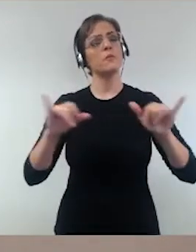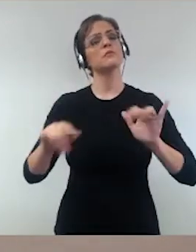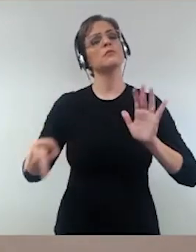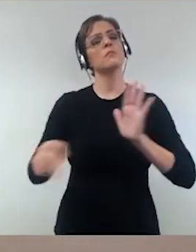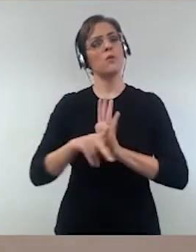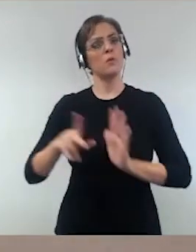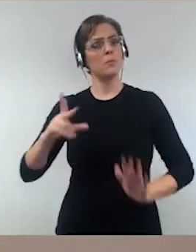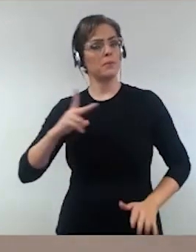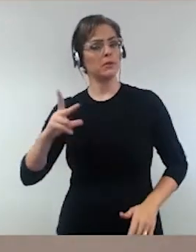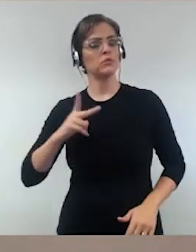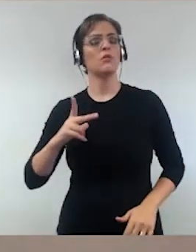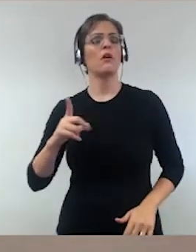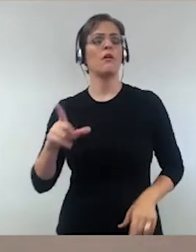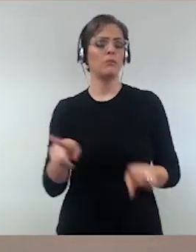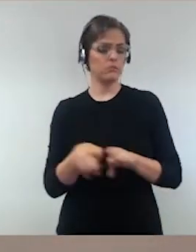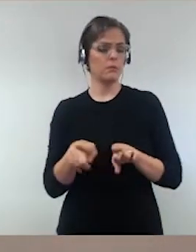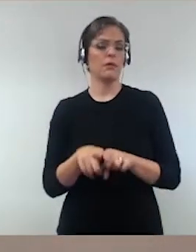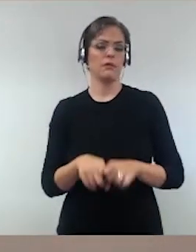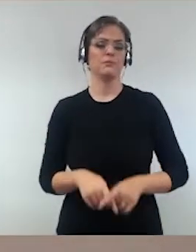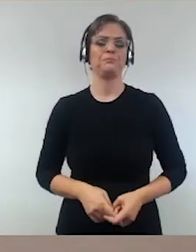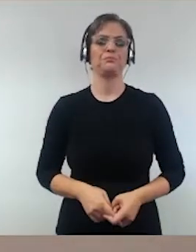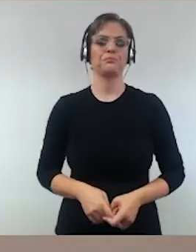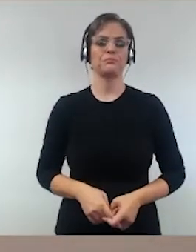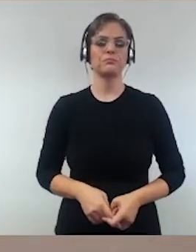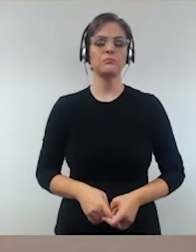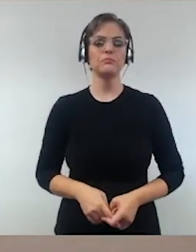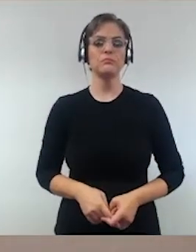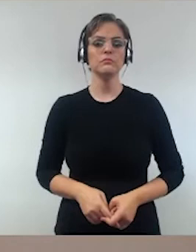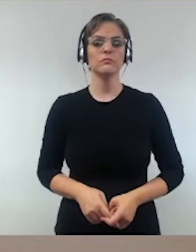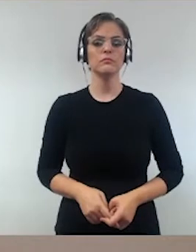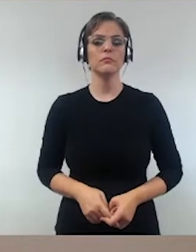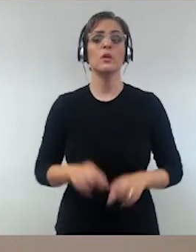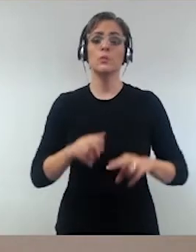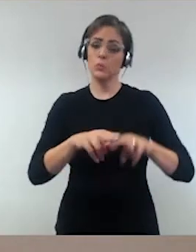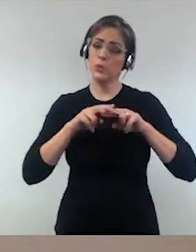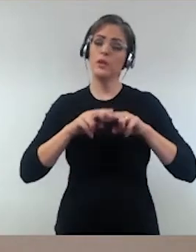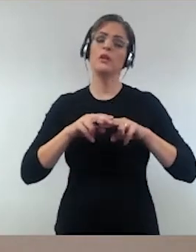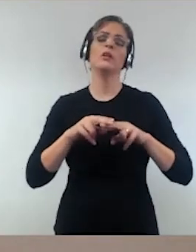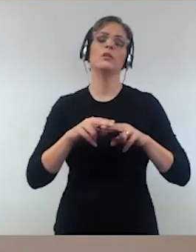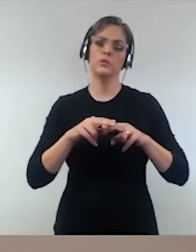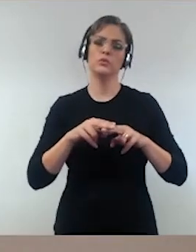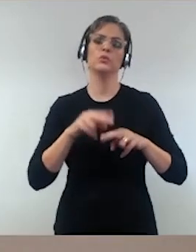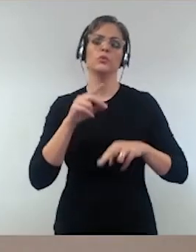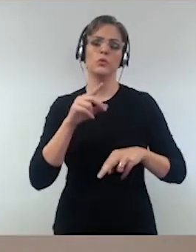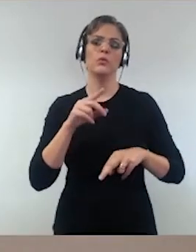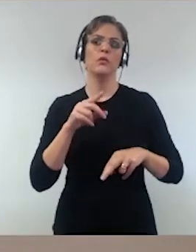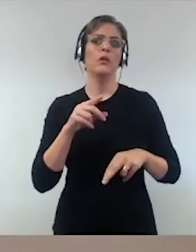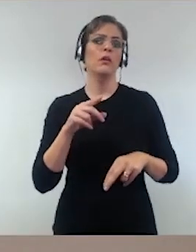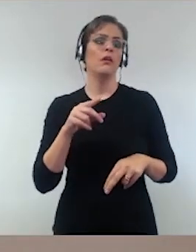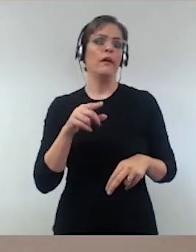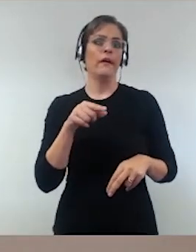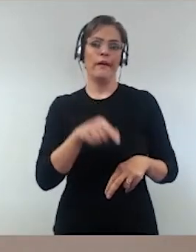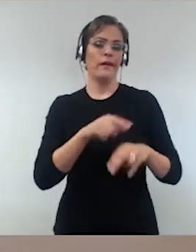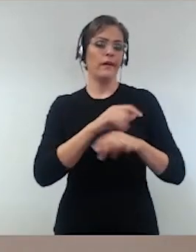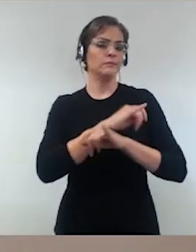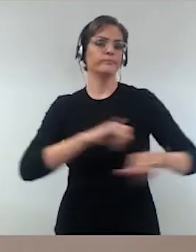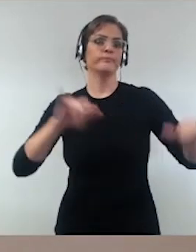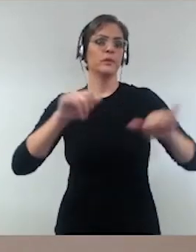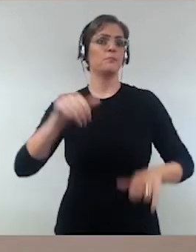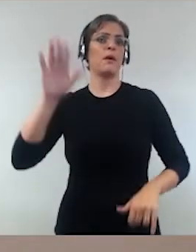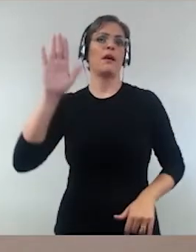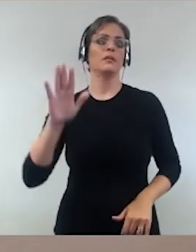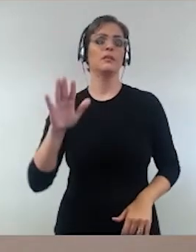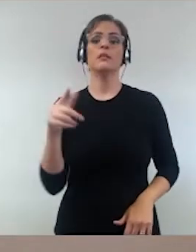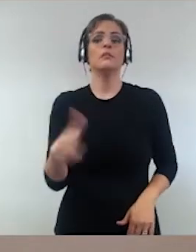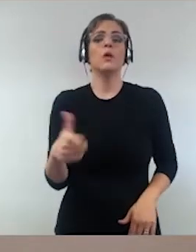E aqui o aspecto, a grande virada paradigmática é o de que não existem dados